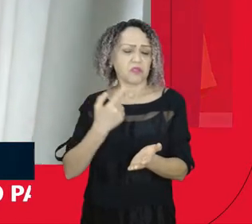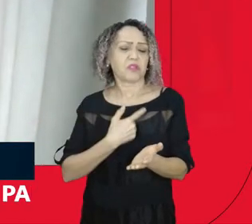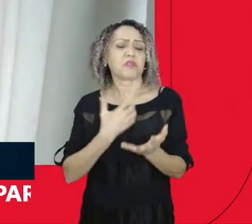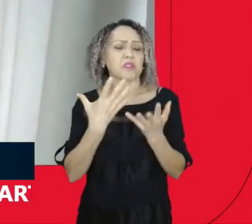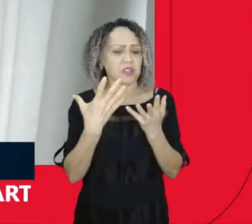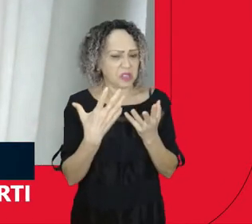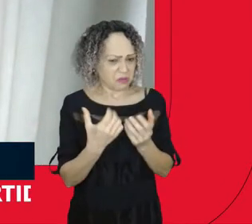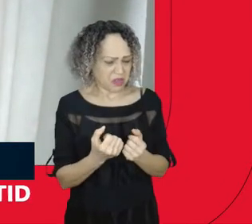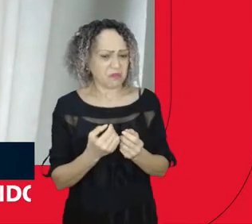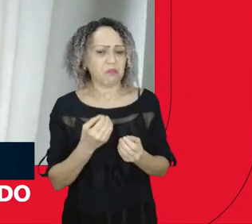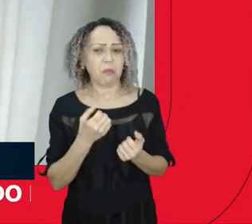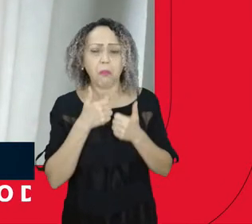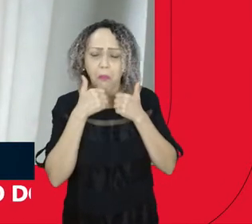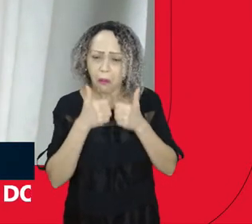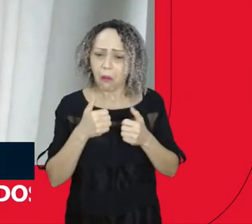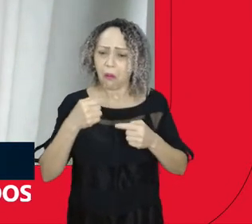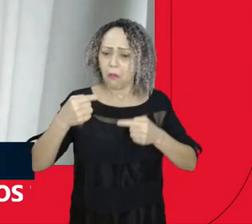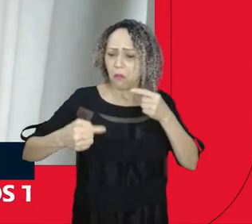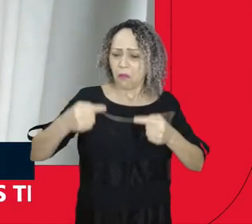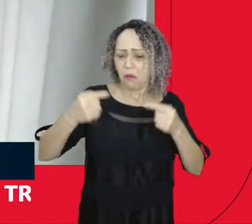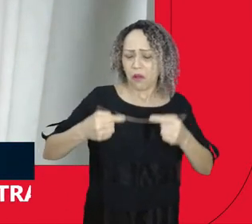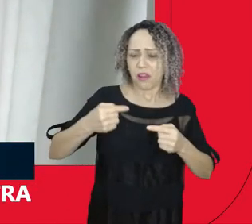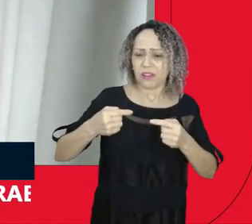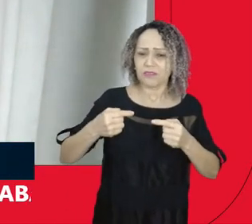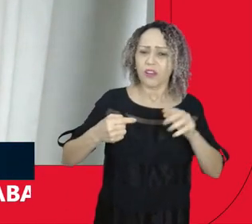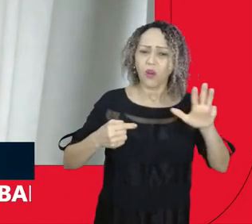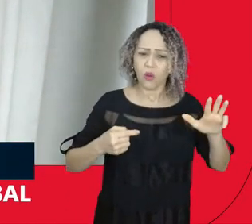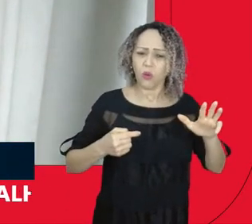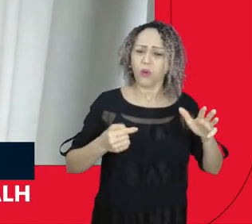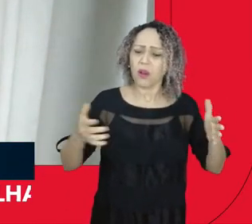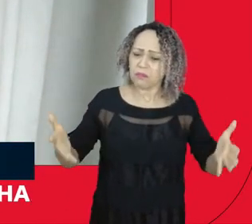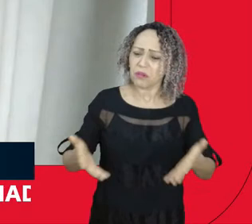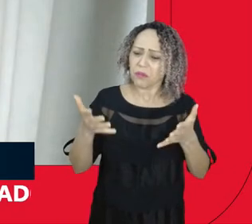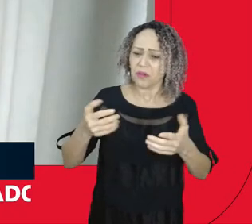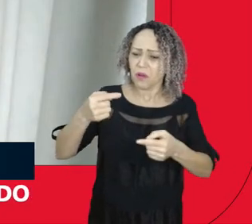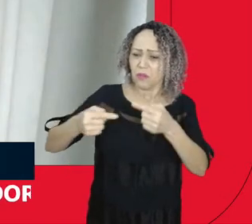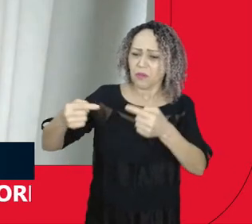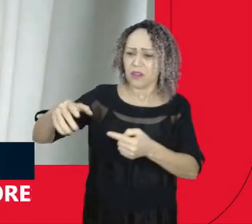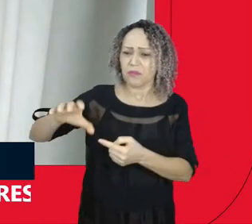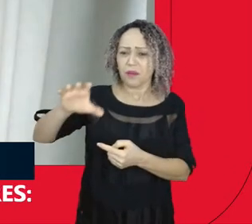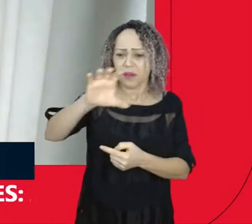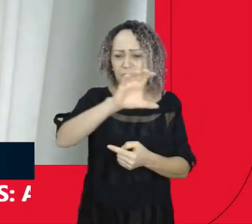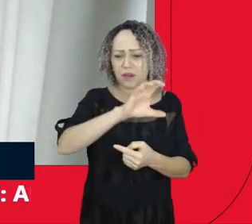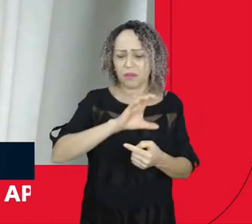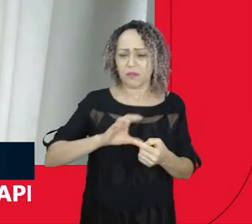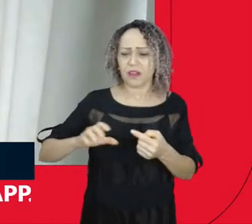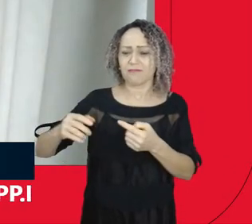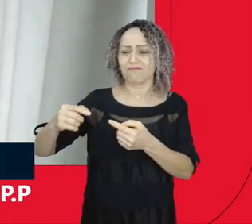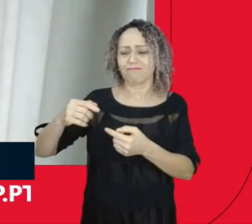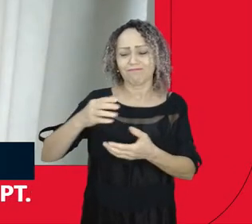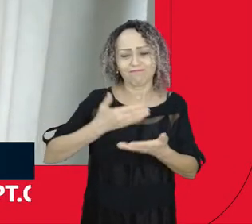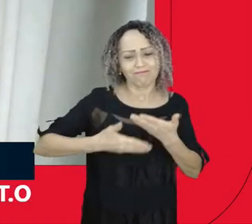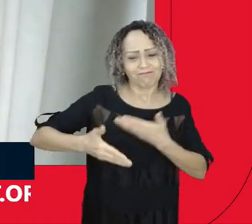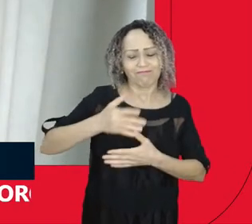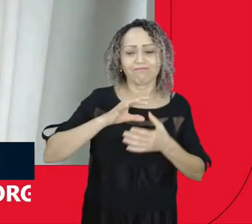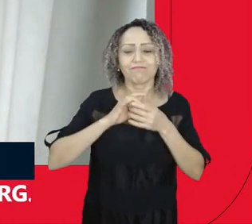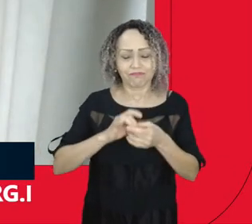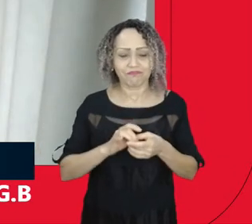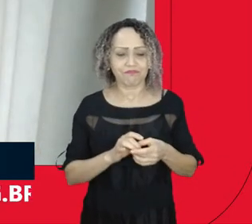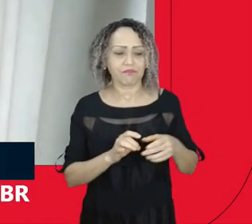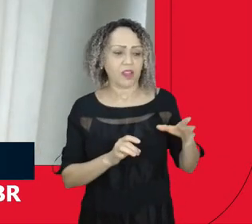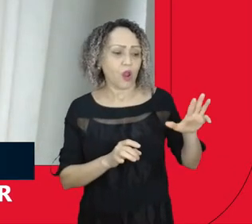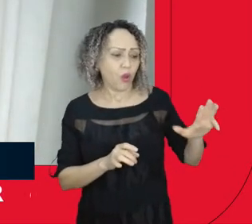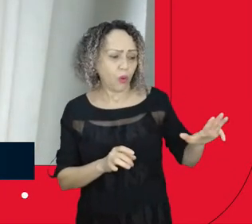de integração regional promovida pelo presidente Lula. Nós tivemos, no período de Lula e Dilma,